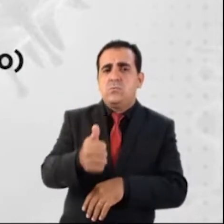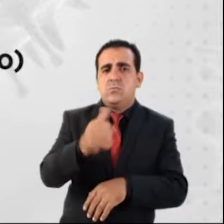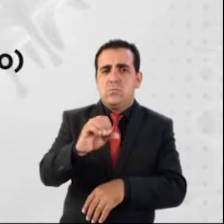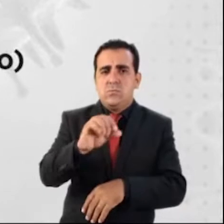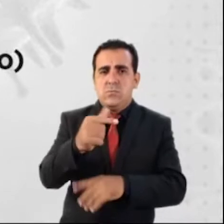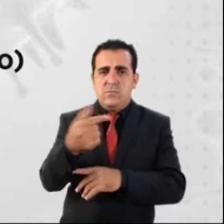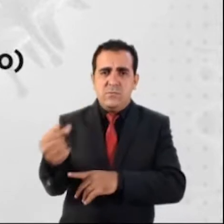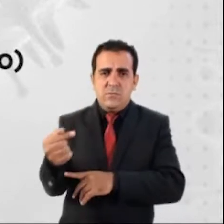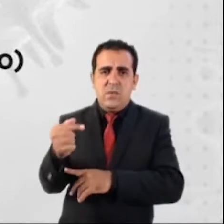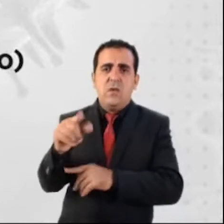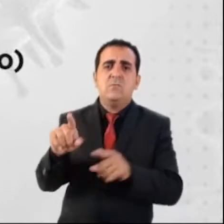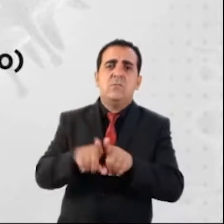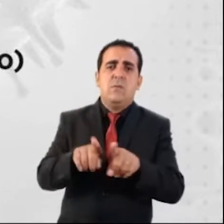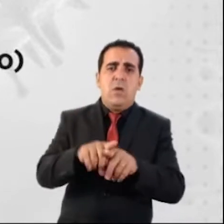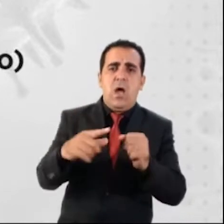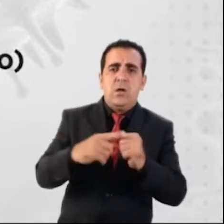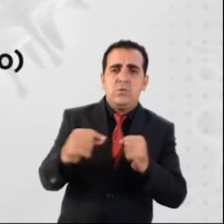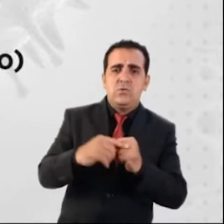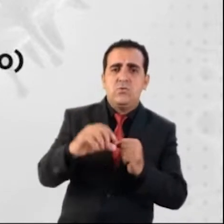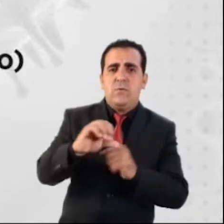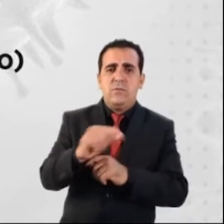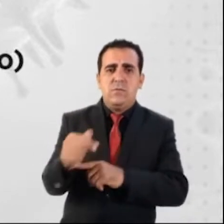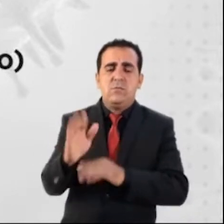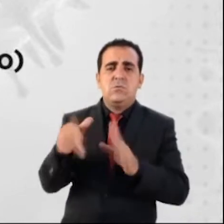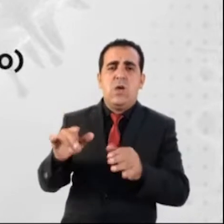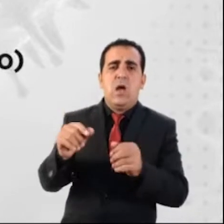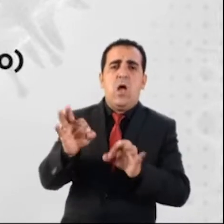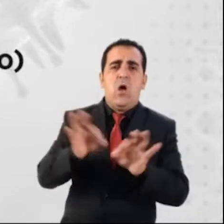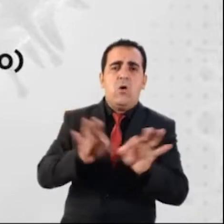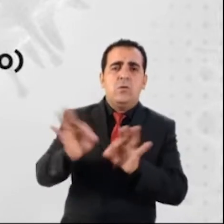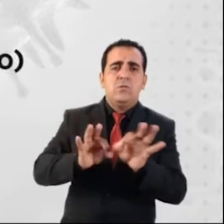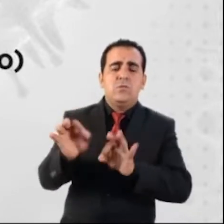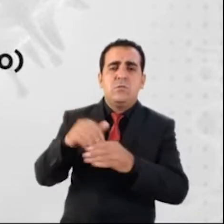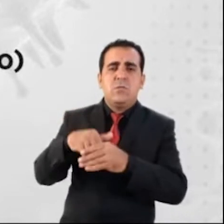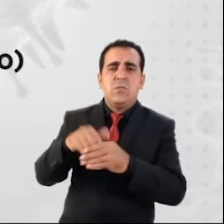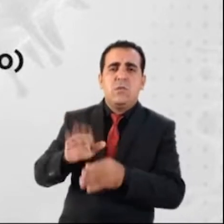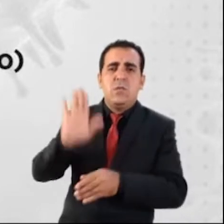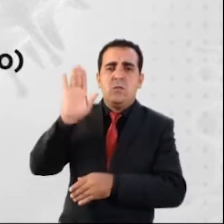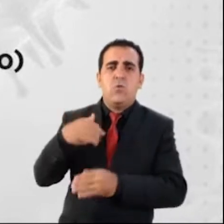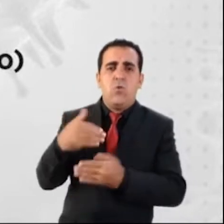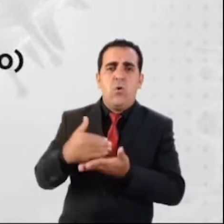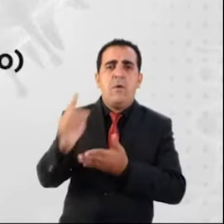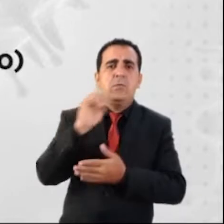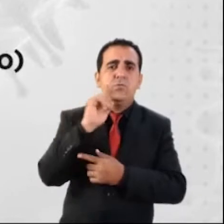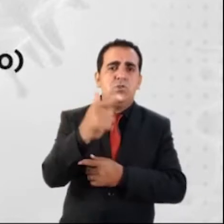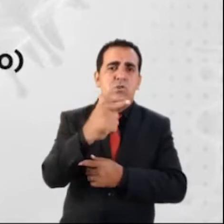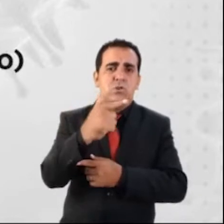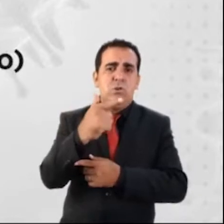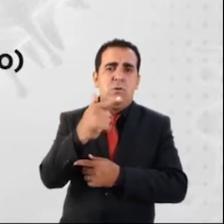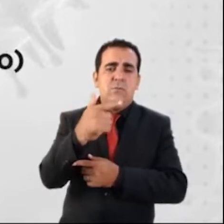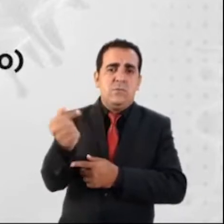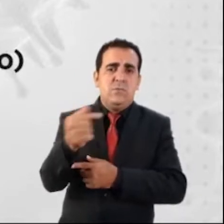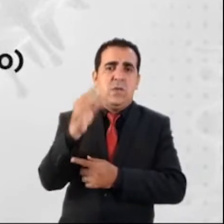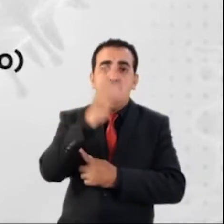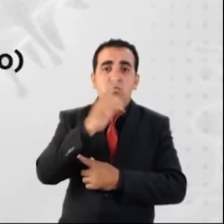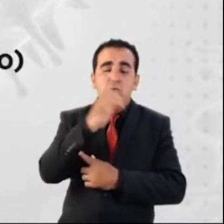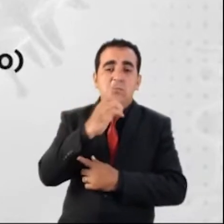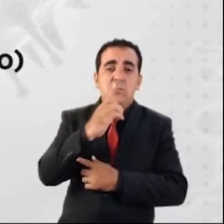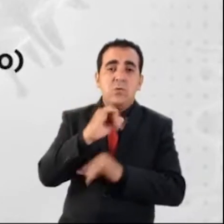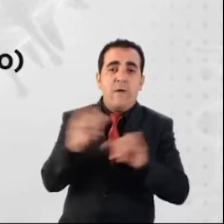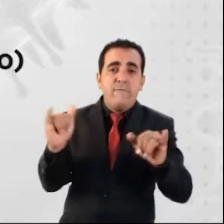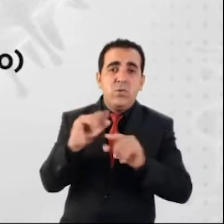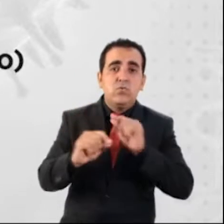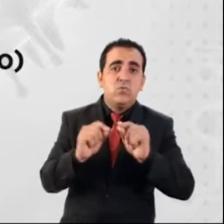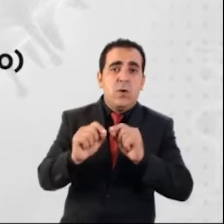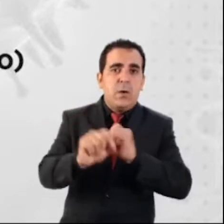9504/97 à justiça eleitoral a regulação sobre campanhas eleitorais que começa no próximo domingo digo isso